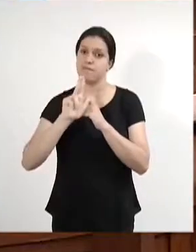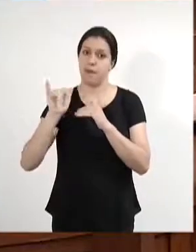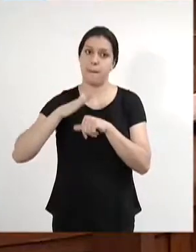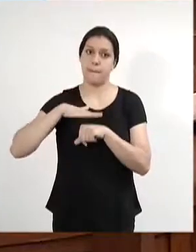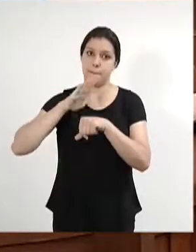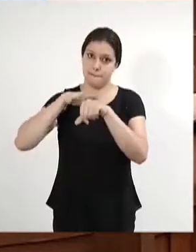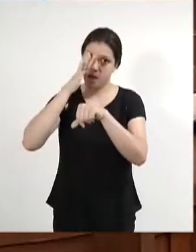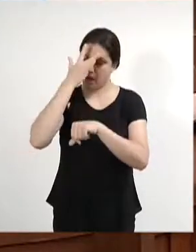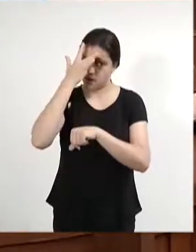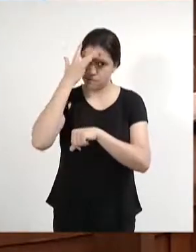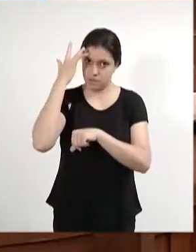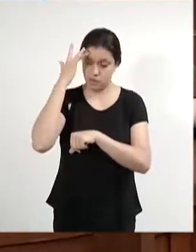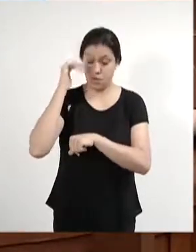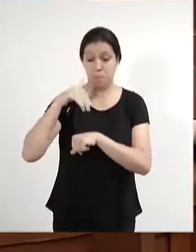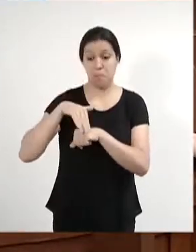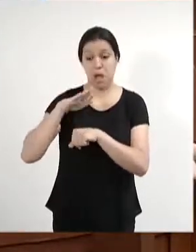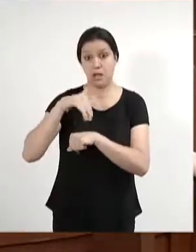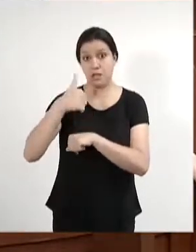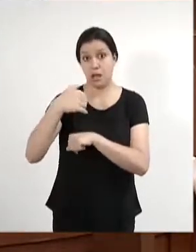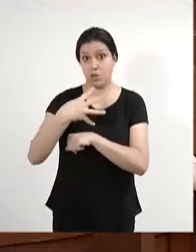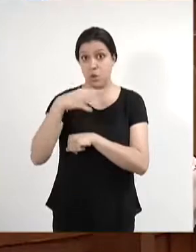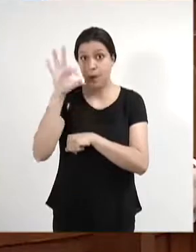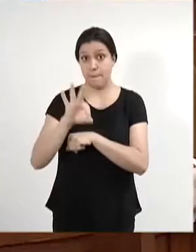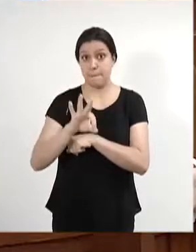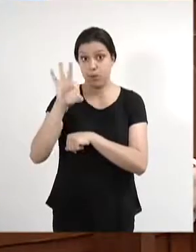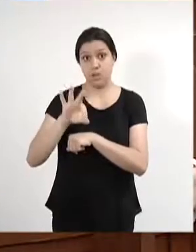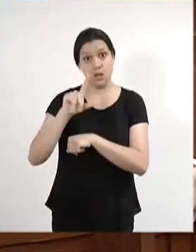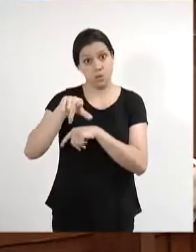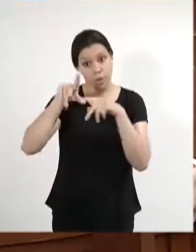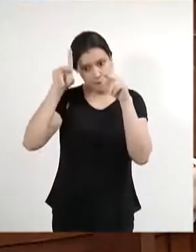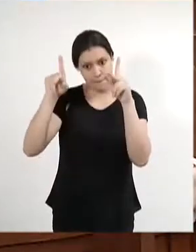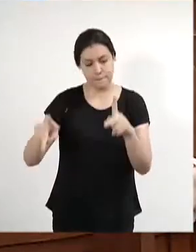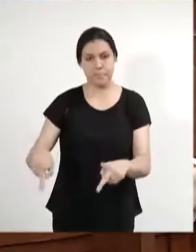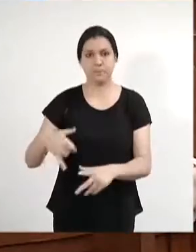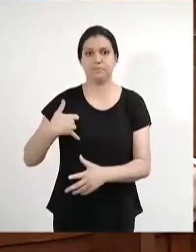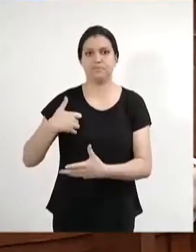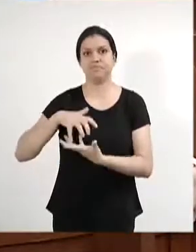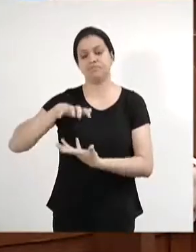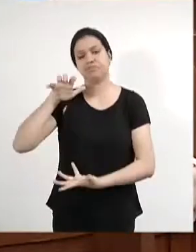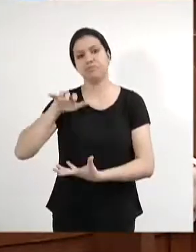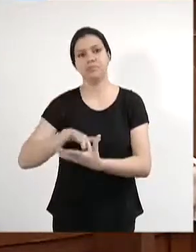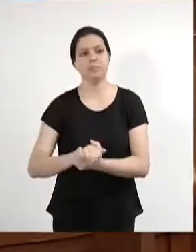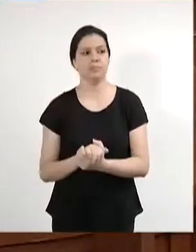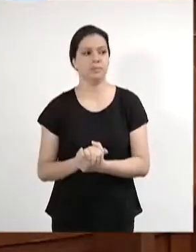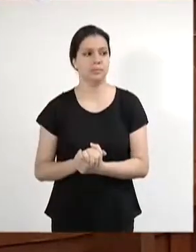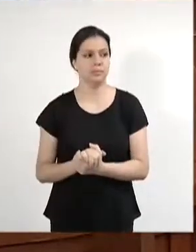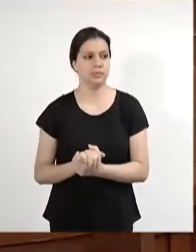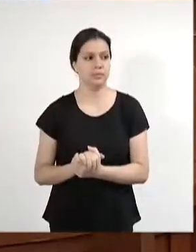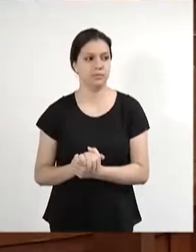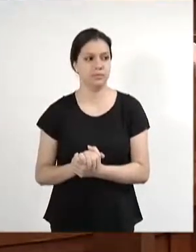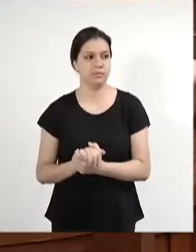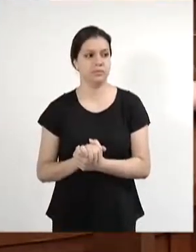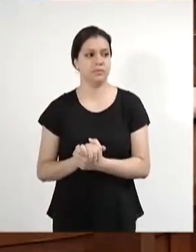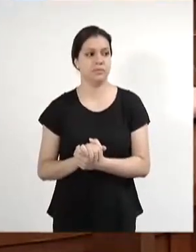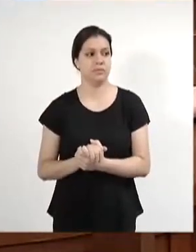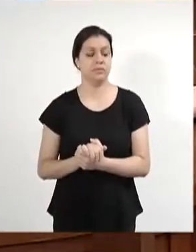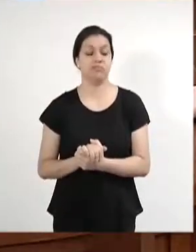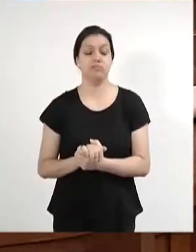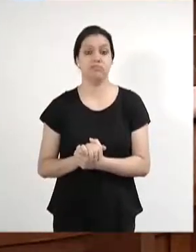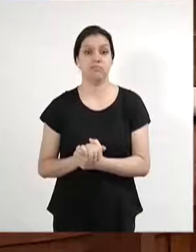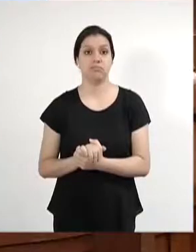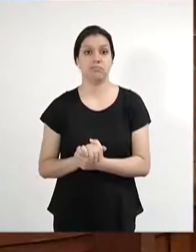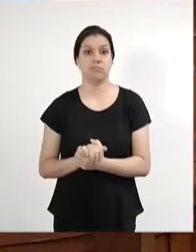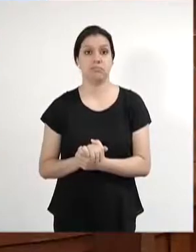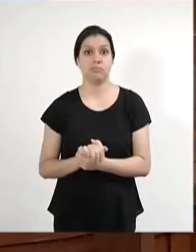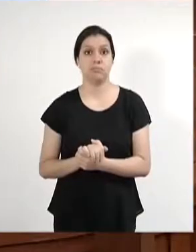vamos ter mais de 14% da nossa população será idosa. E com essa